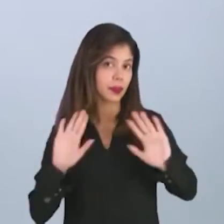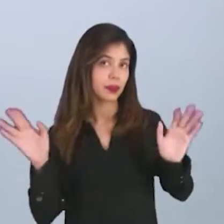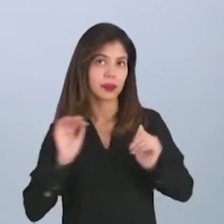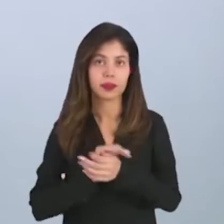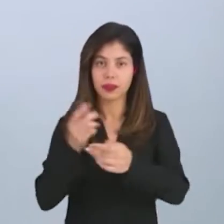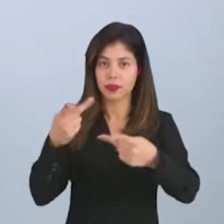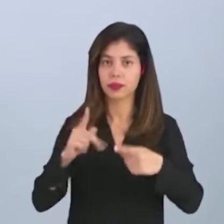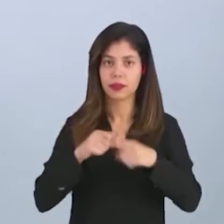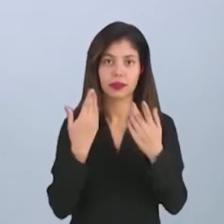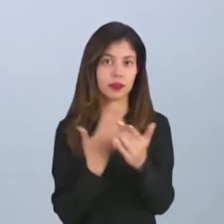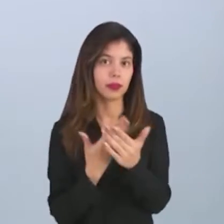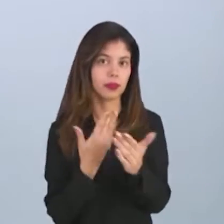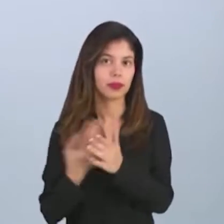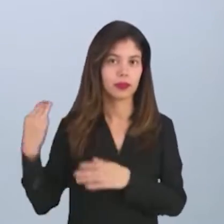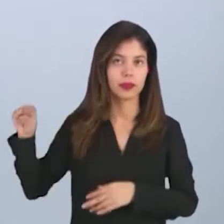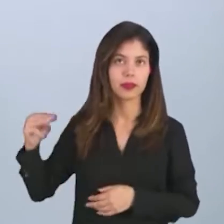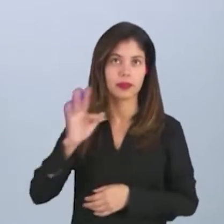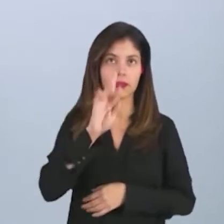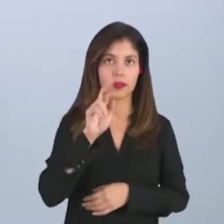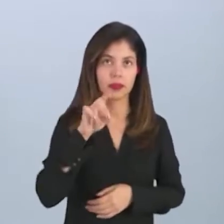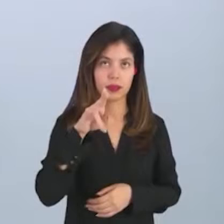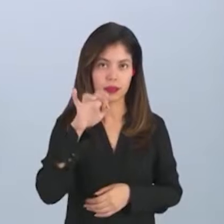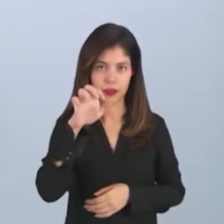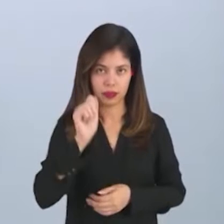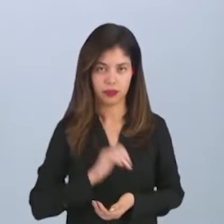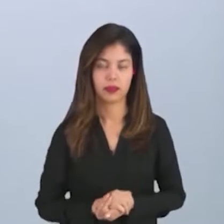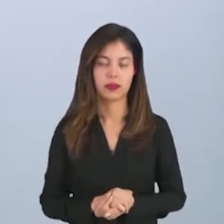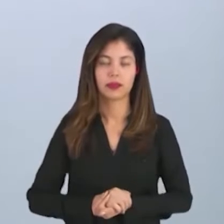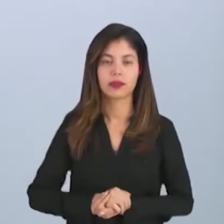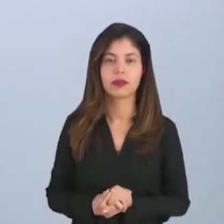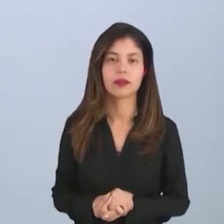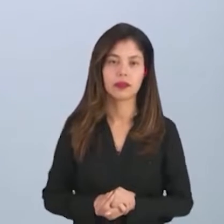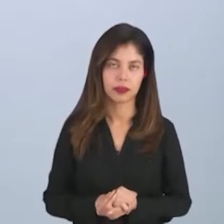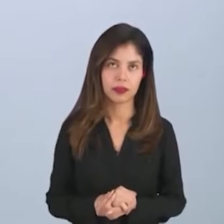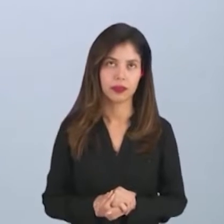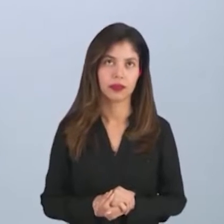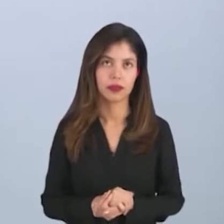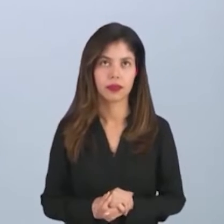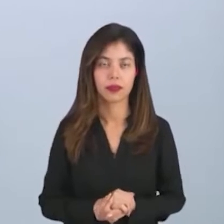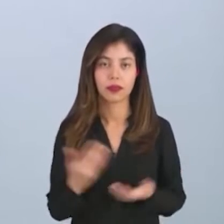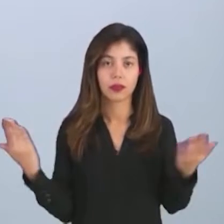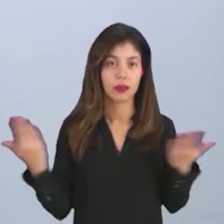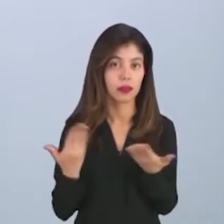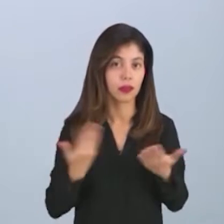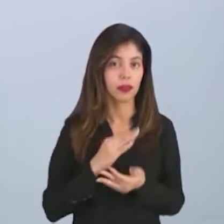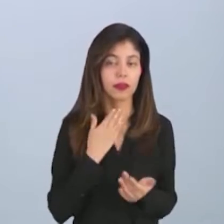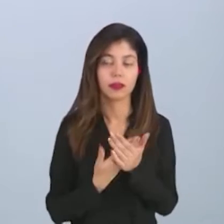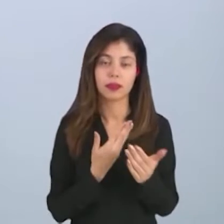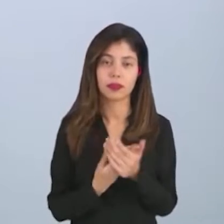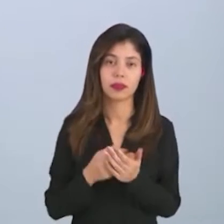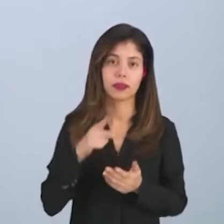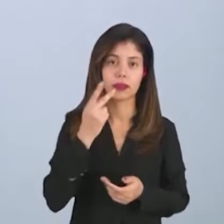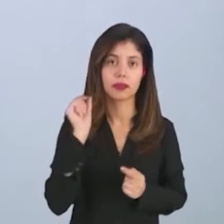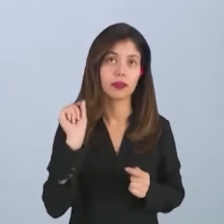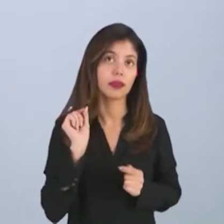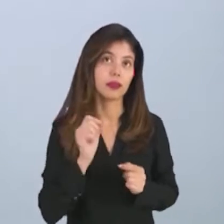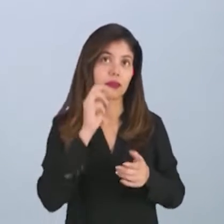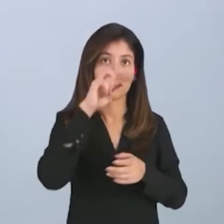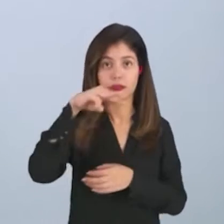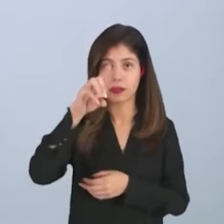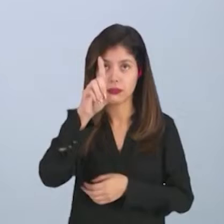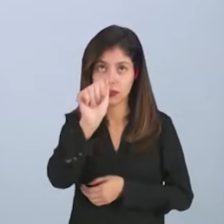Olá, sejam bem-vindos a mais uma aula de matemática do 8º ano. Eu sou a professora Fabiane Farias e na nossa aula de hoje nós vamos falar